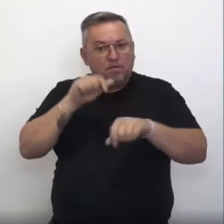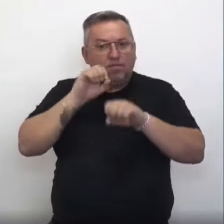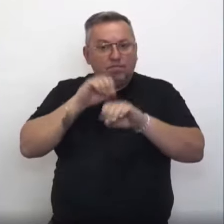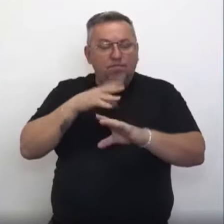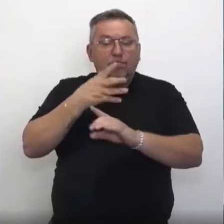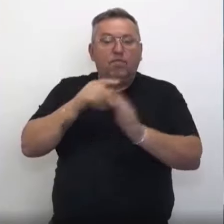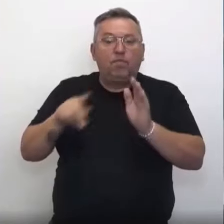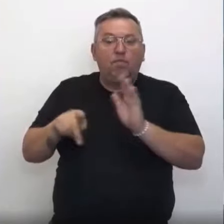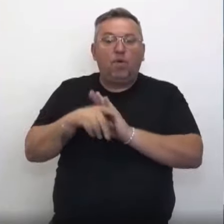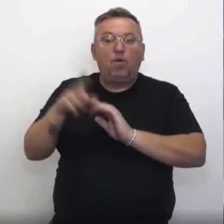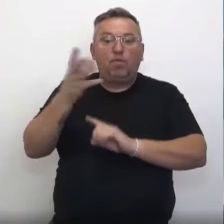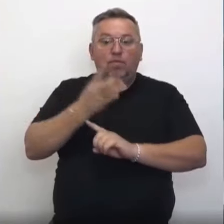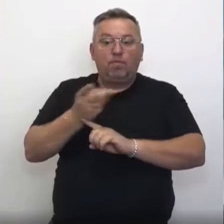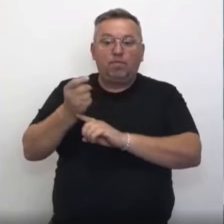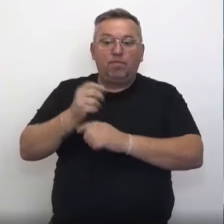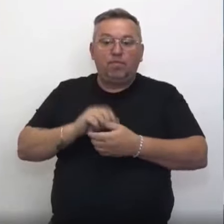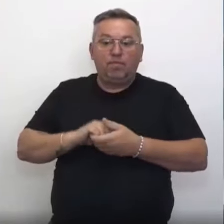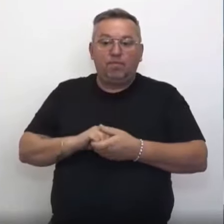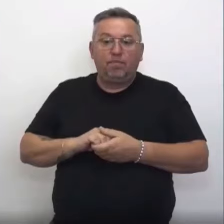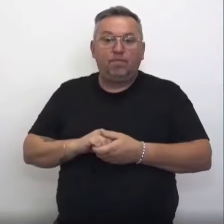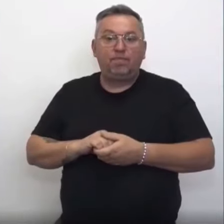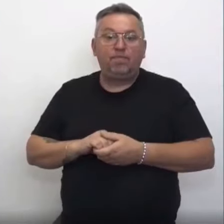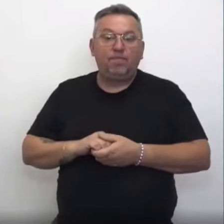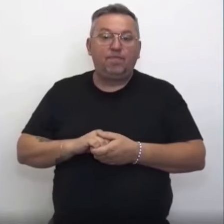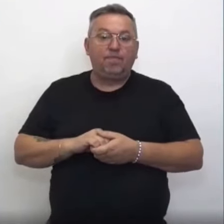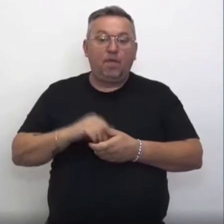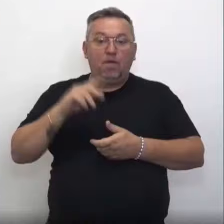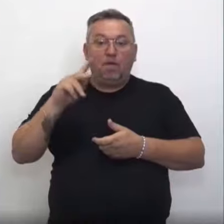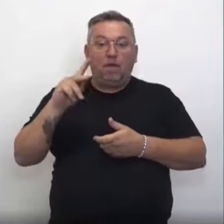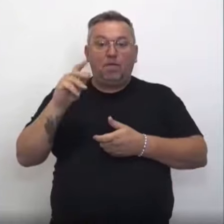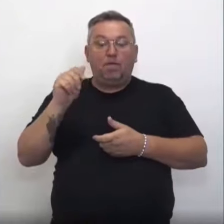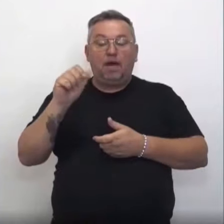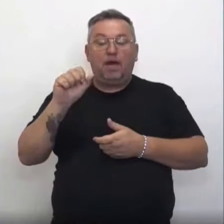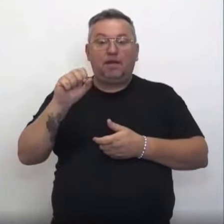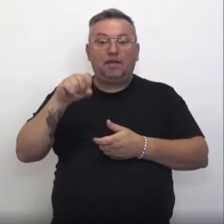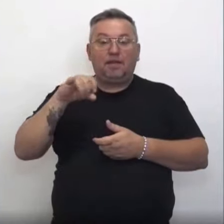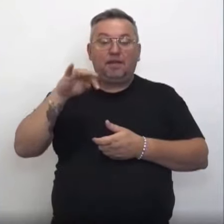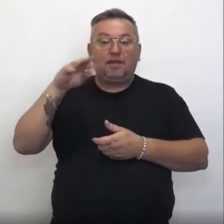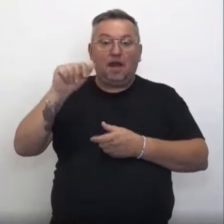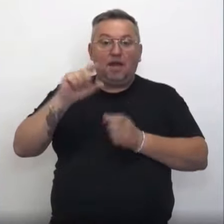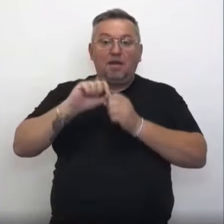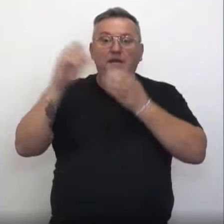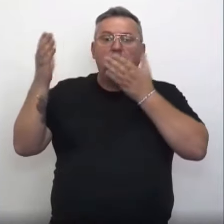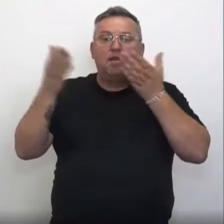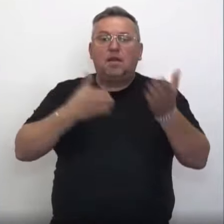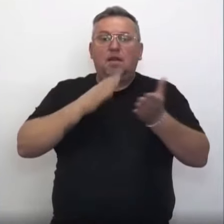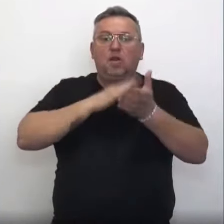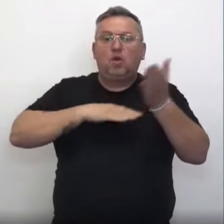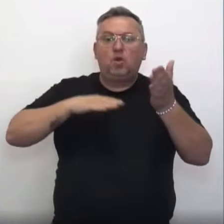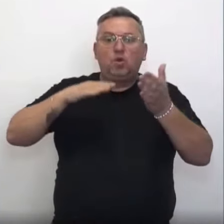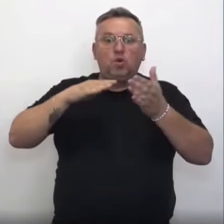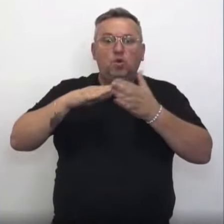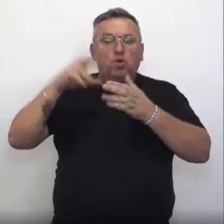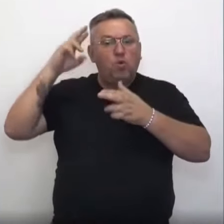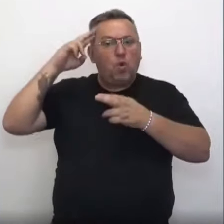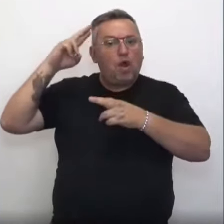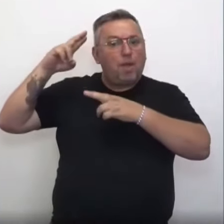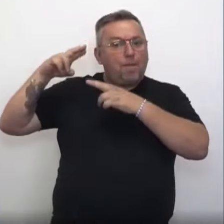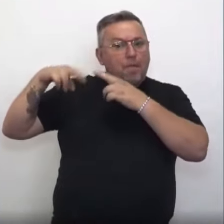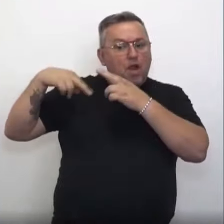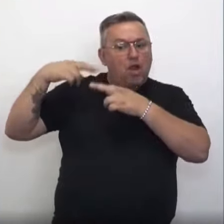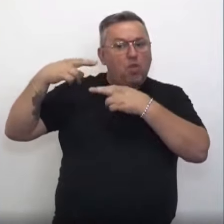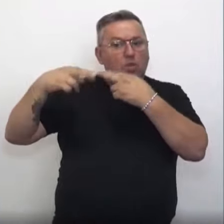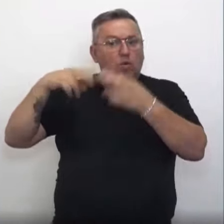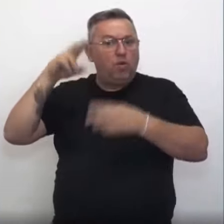artístico. O que faz um passista, professor? O passista, ele é responsável ali por trazer todo o repertório